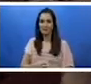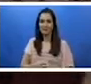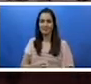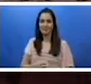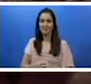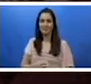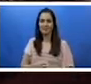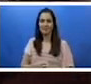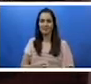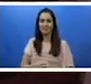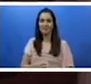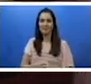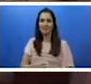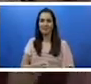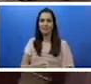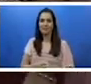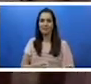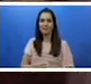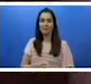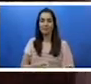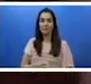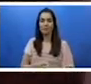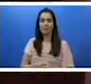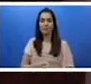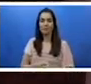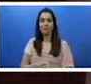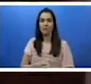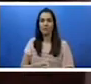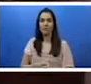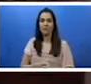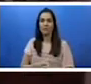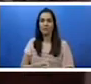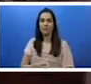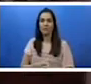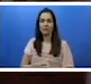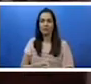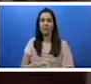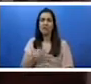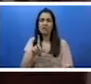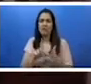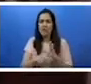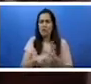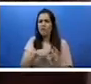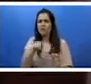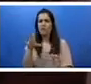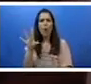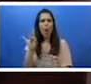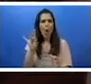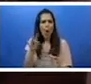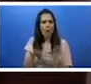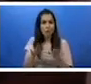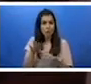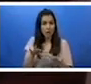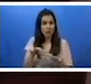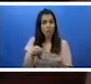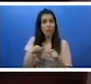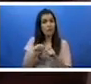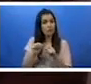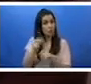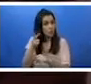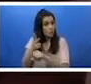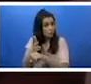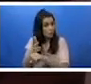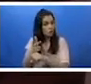na água. E esse segundo? Olha, se ficar muito rápido, depois vocês colam com o tempo. Vamos só fazer essa atividade,